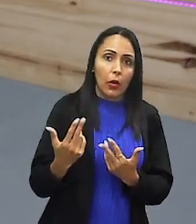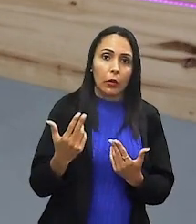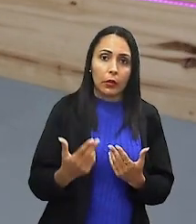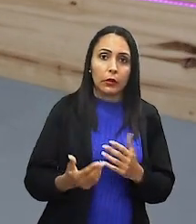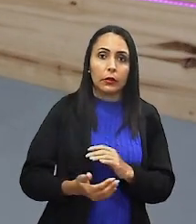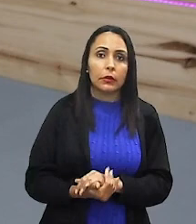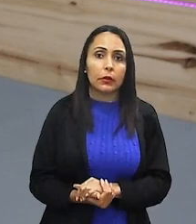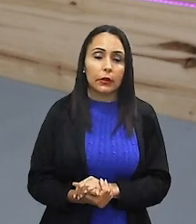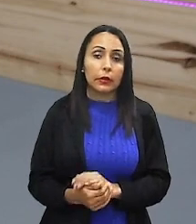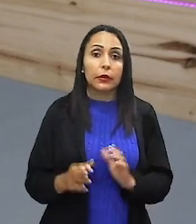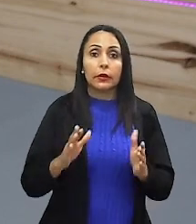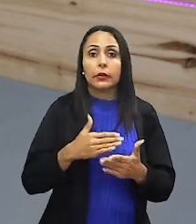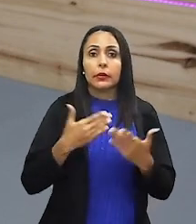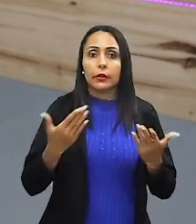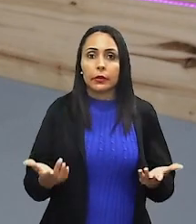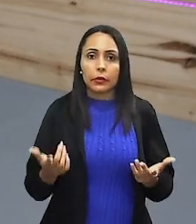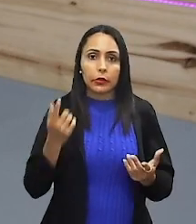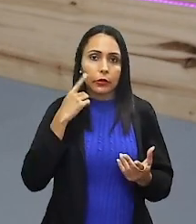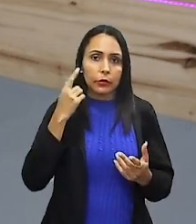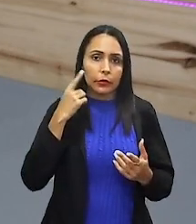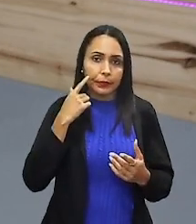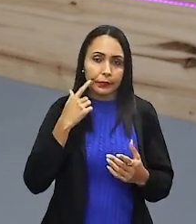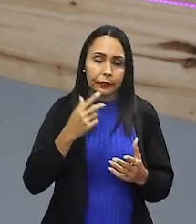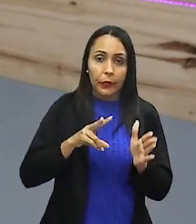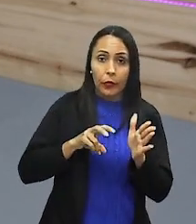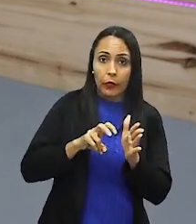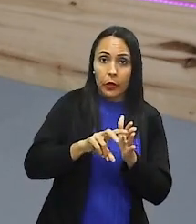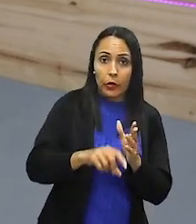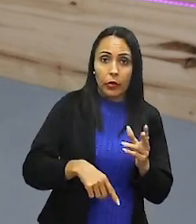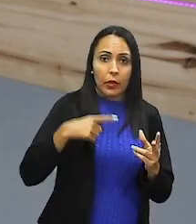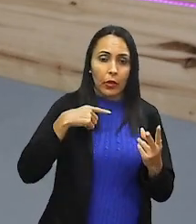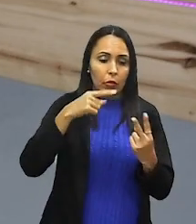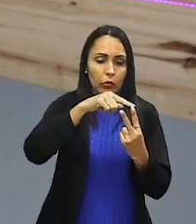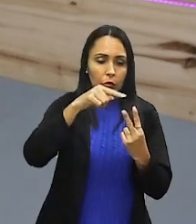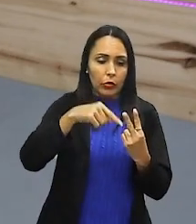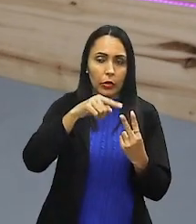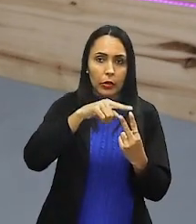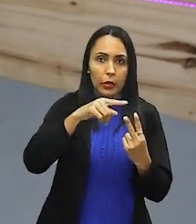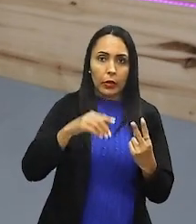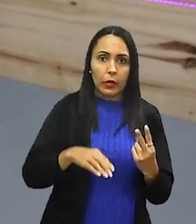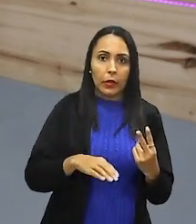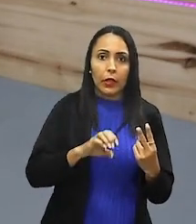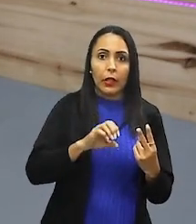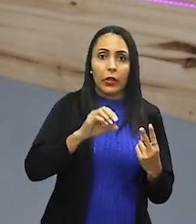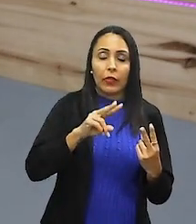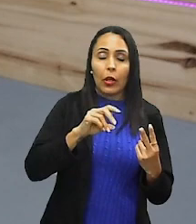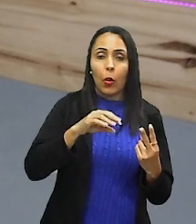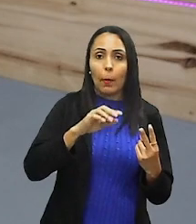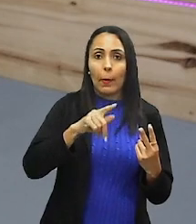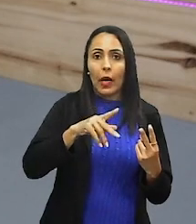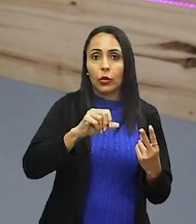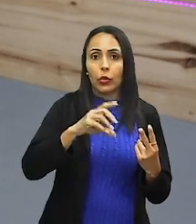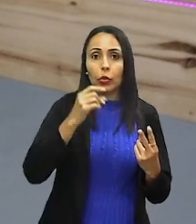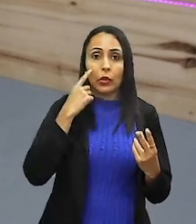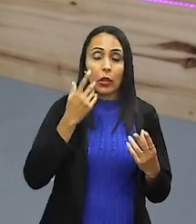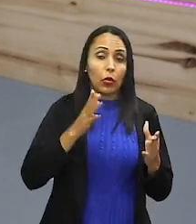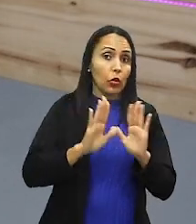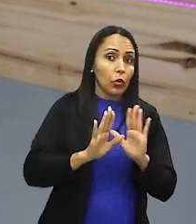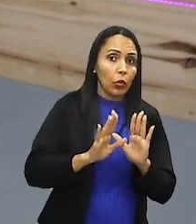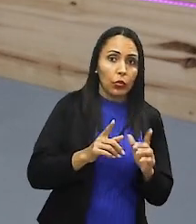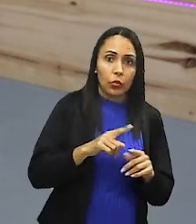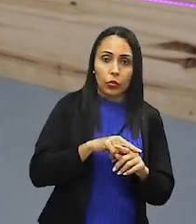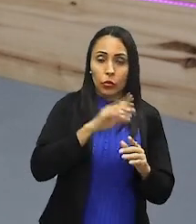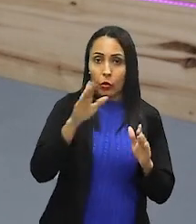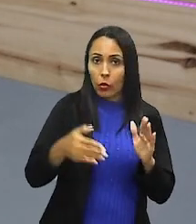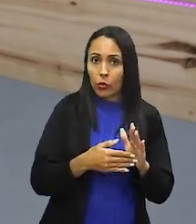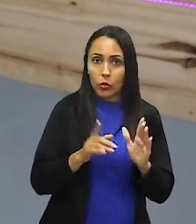capsídeo. Aí daí, quando o vírus tem os dois, a gente chama de vírus envelopado. Não são todos, mas a gente tem